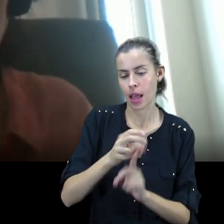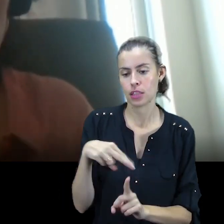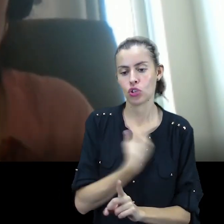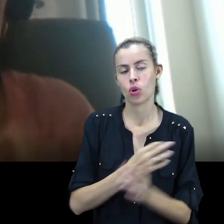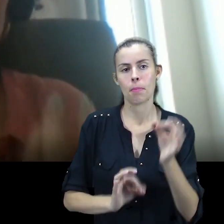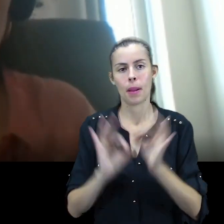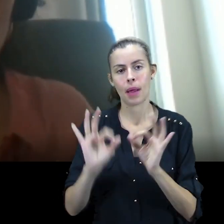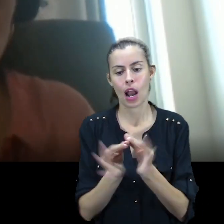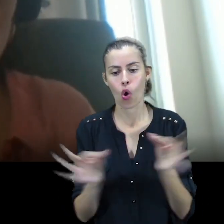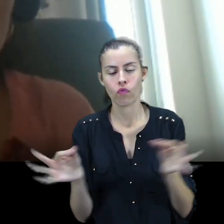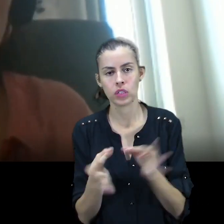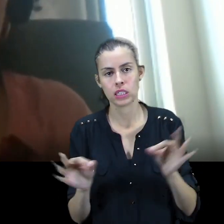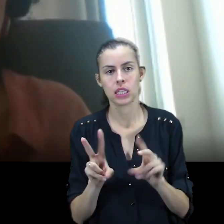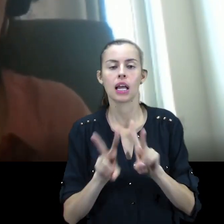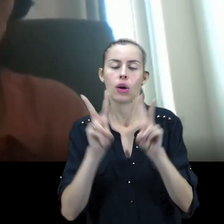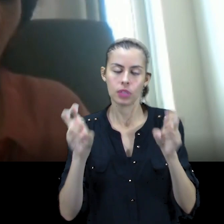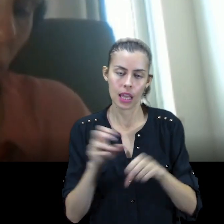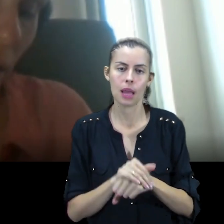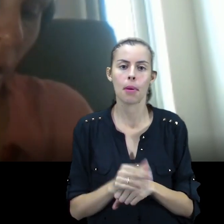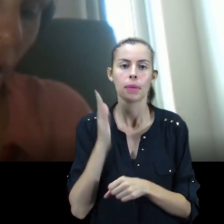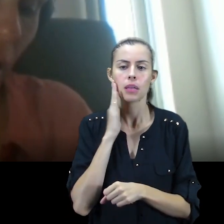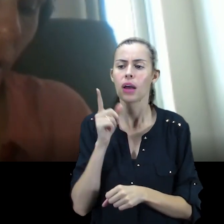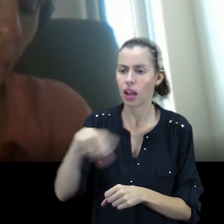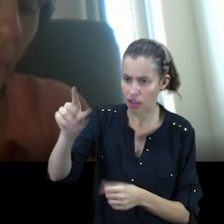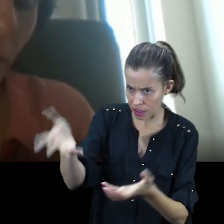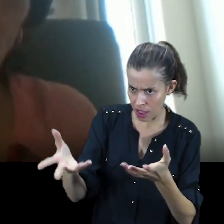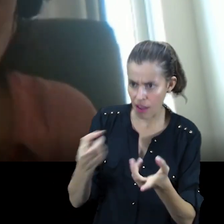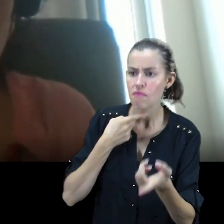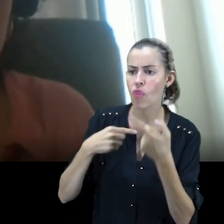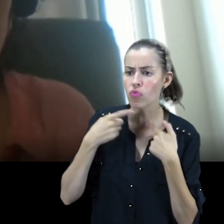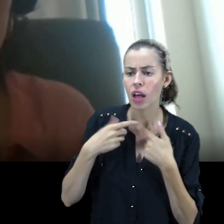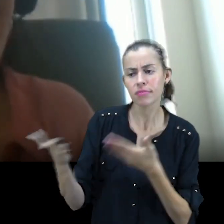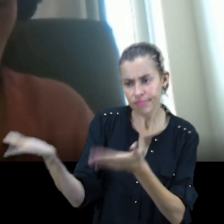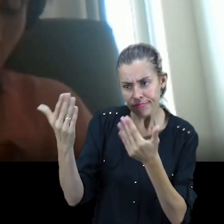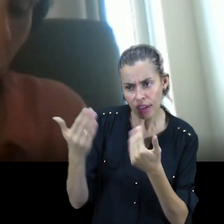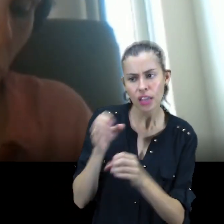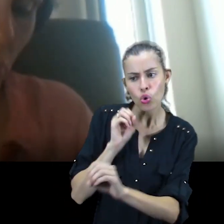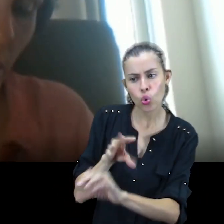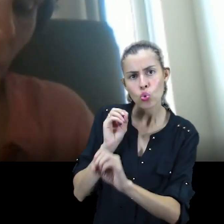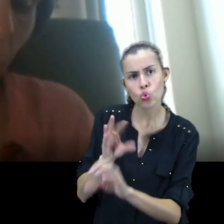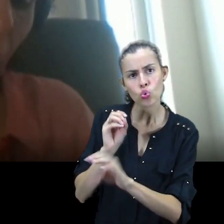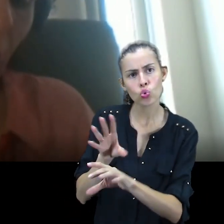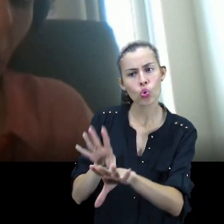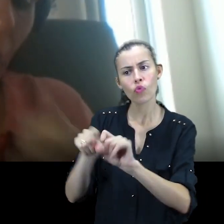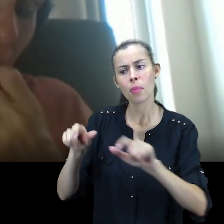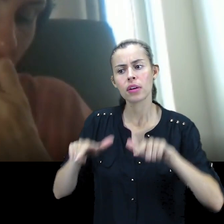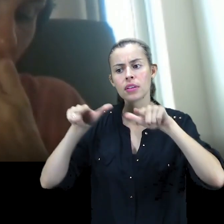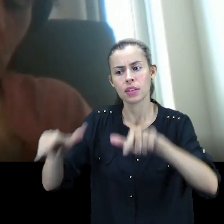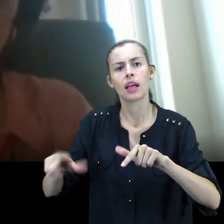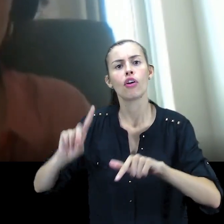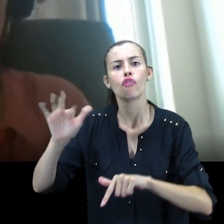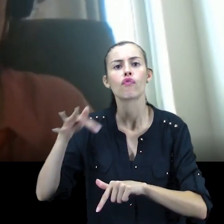e capacitar as pessoas, fazer a discussão em grupo para que novas pessoas comecem a propor extensão. E,